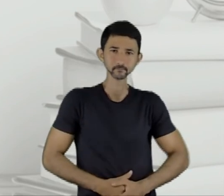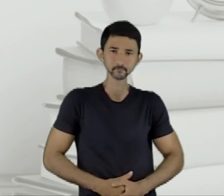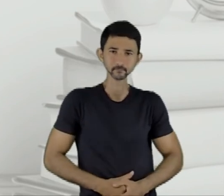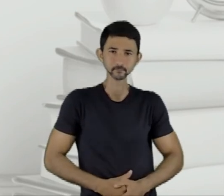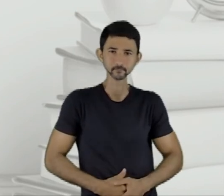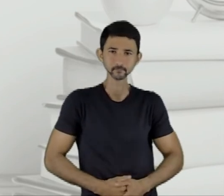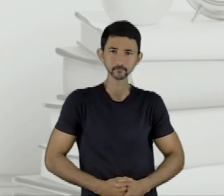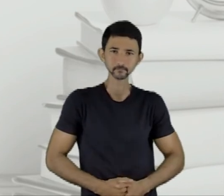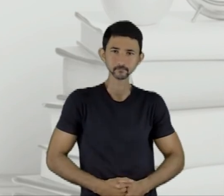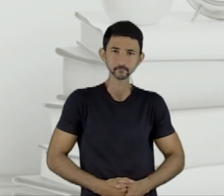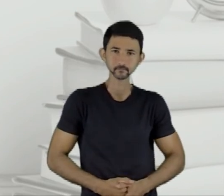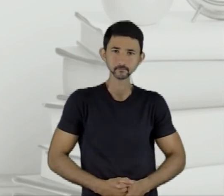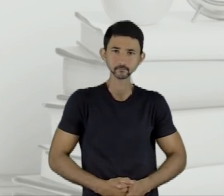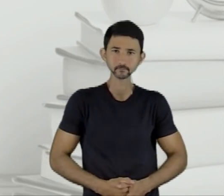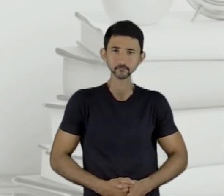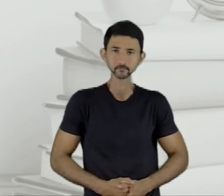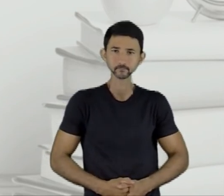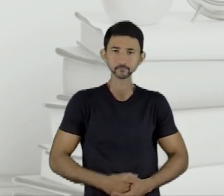Olha esse exemplo.